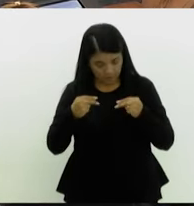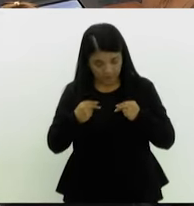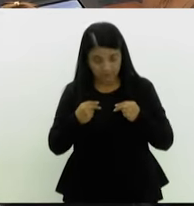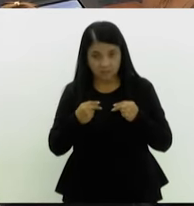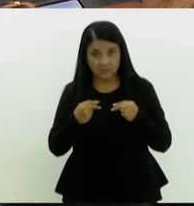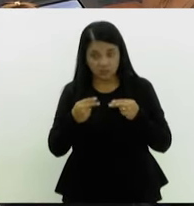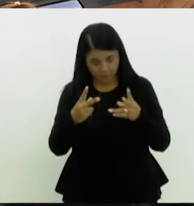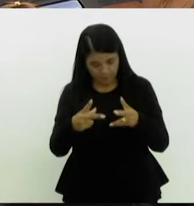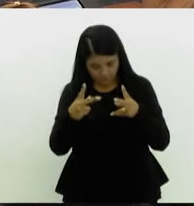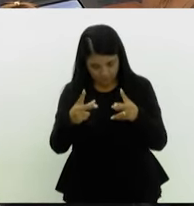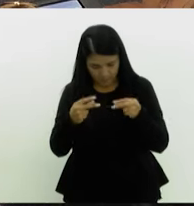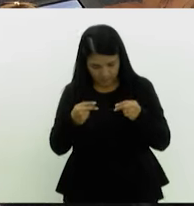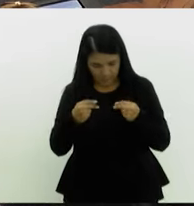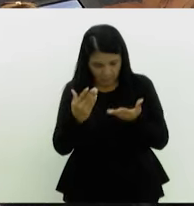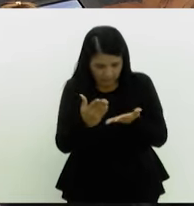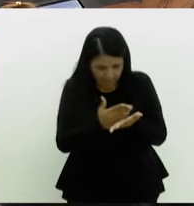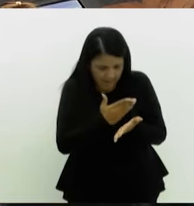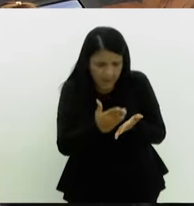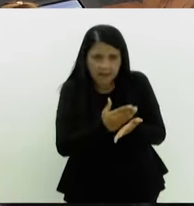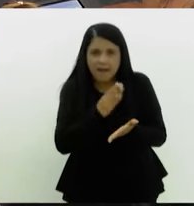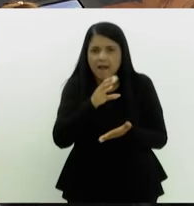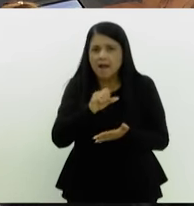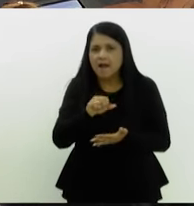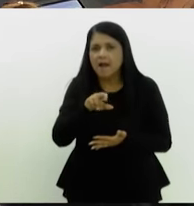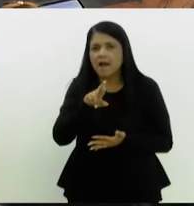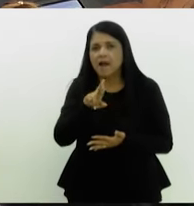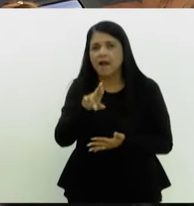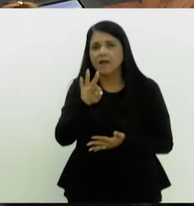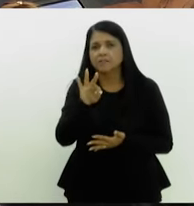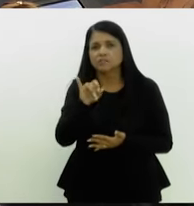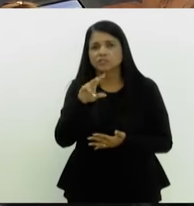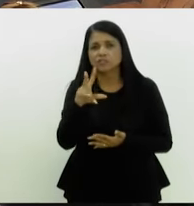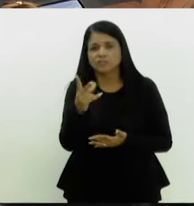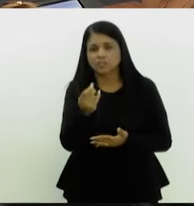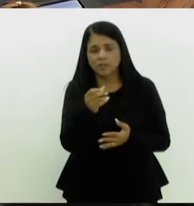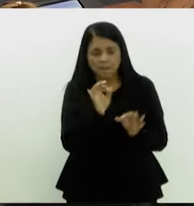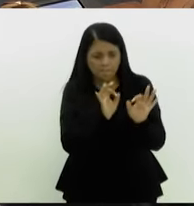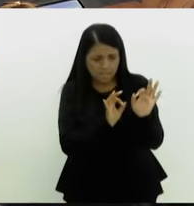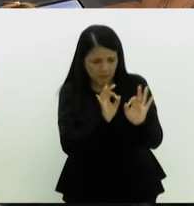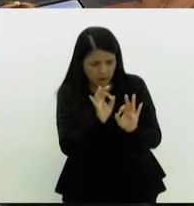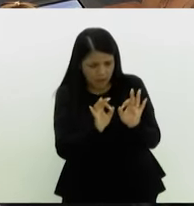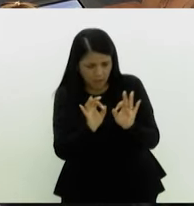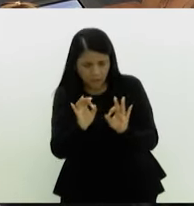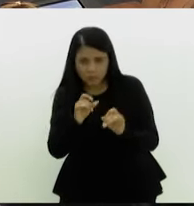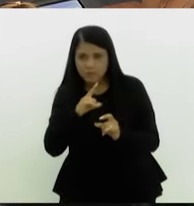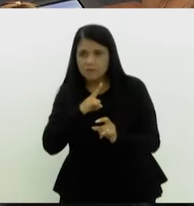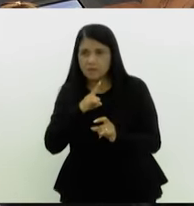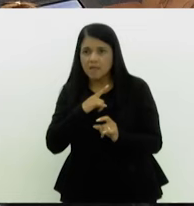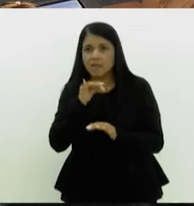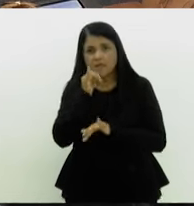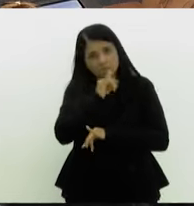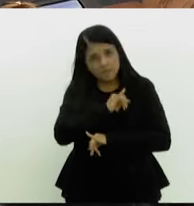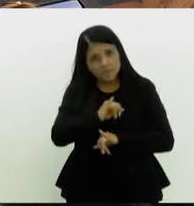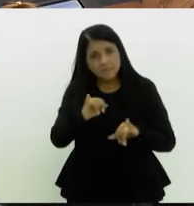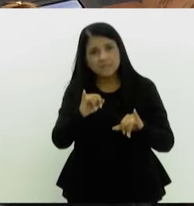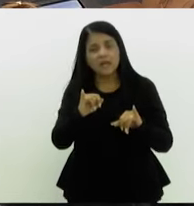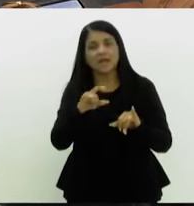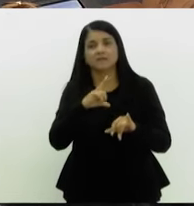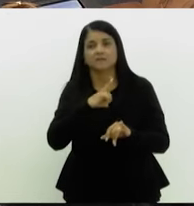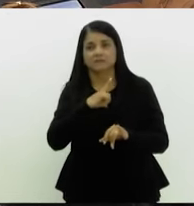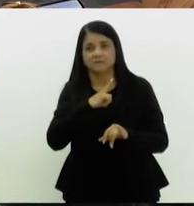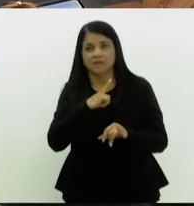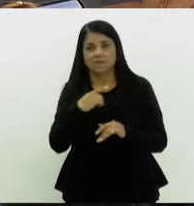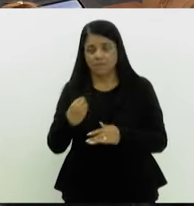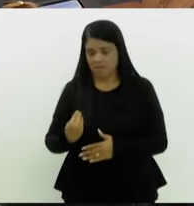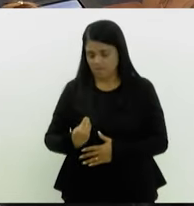essa cartilha e nela de plano eu tenho essa mensagem que é a mensagem da minha